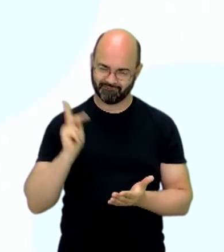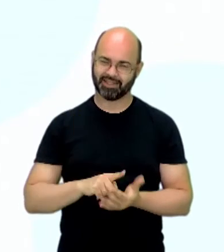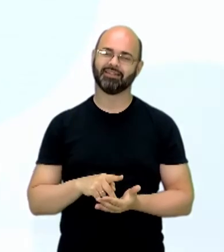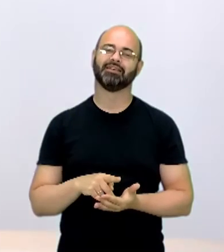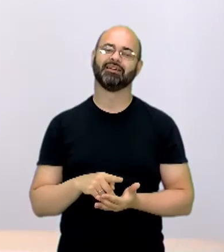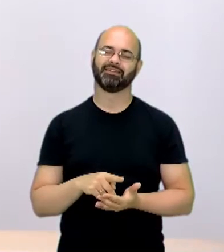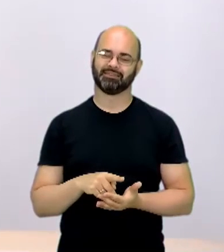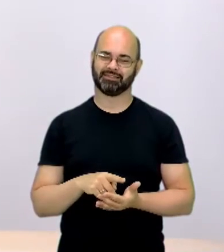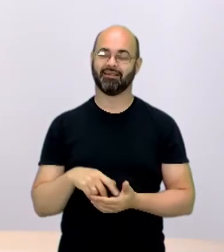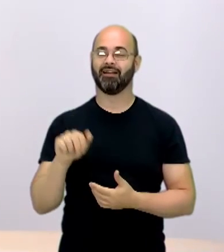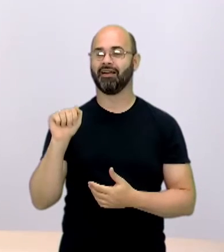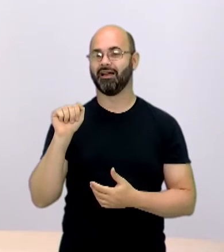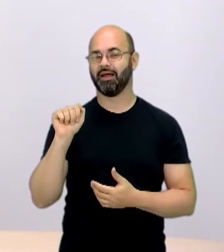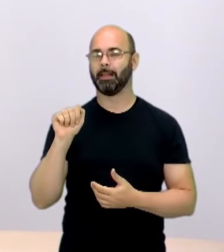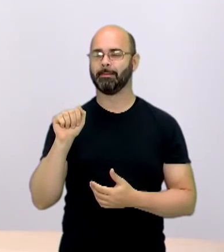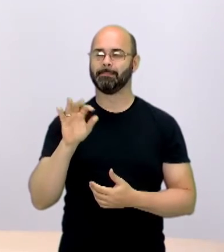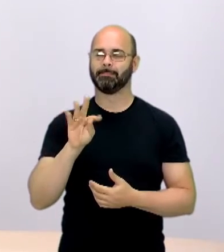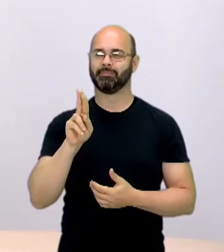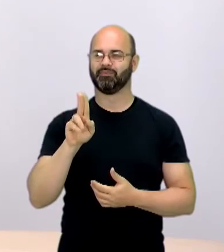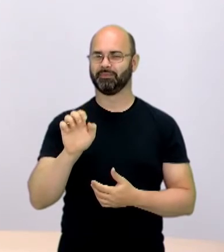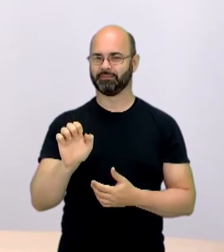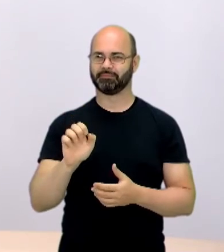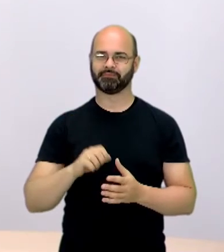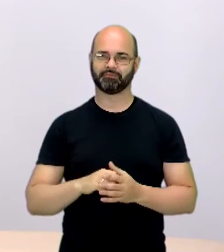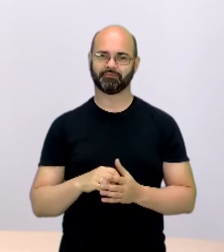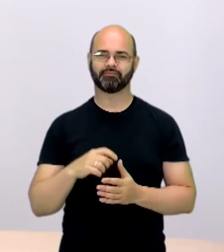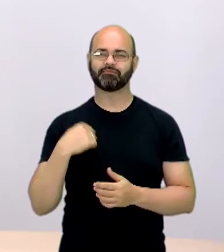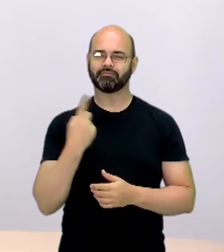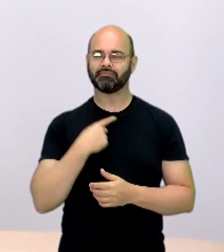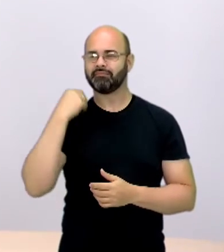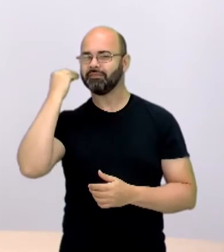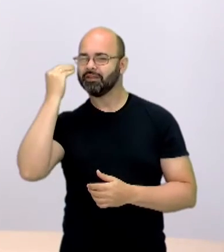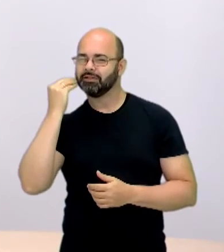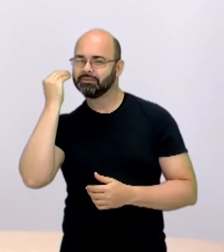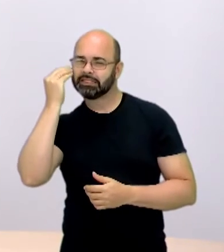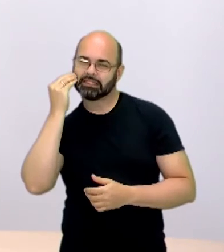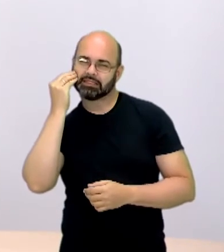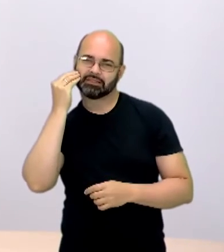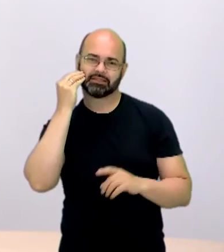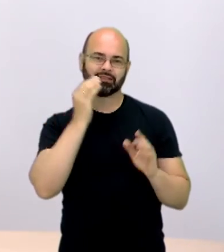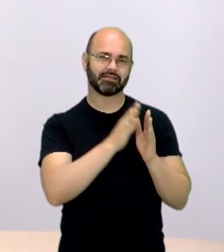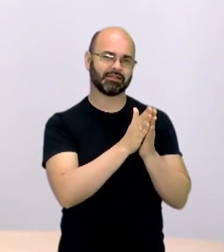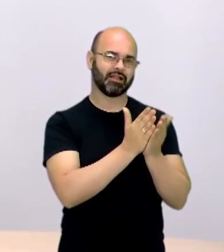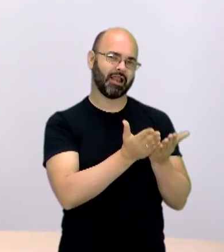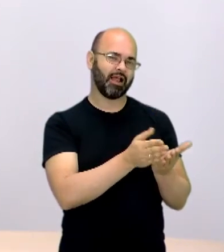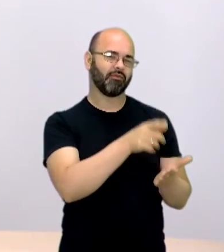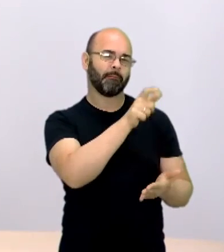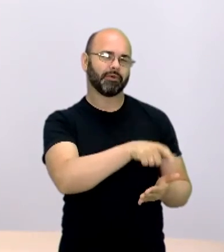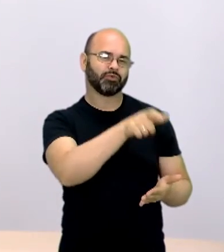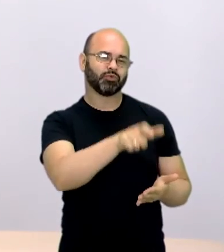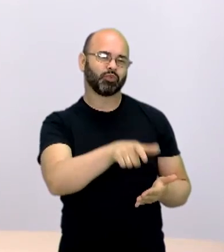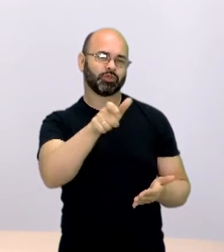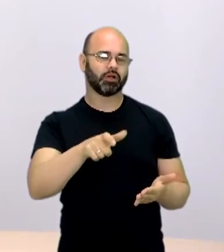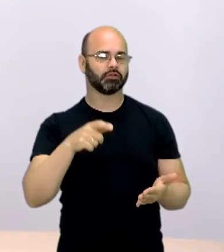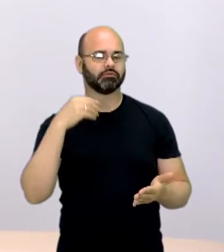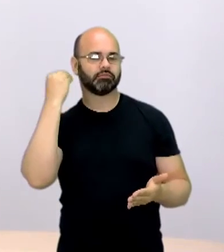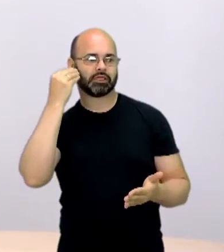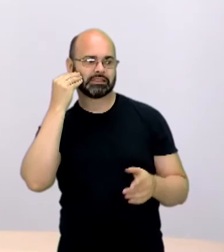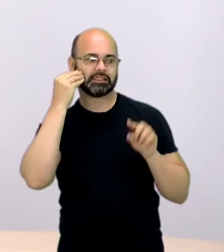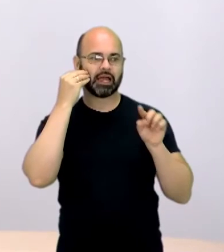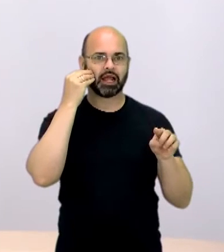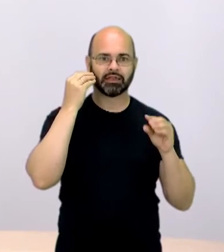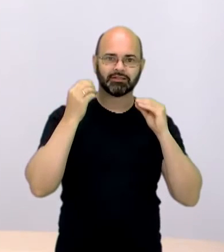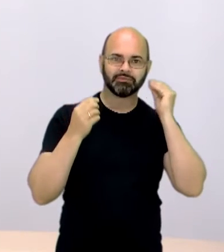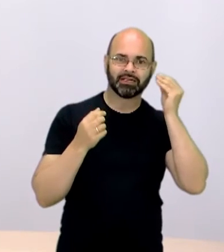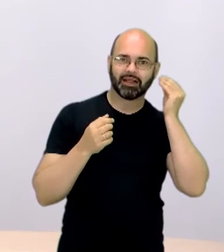de juntar, relacionar as nossas experiências com as experiências das personagens e aí tentar